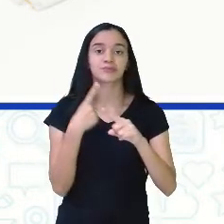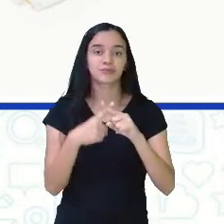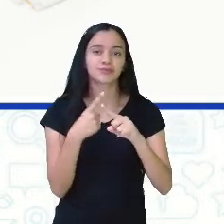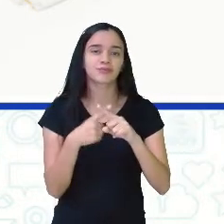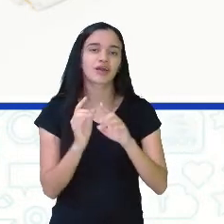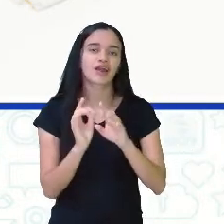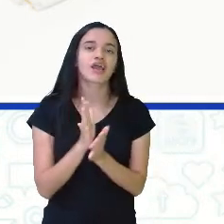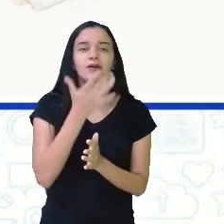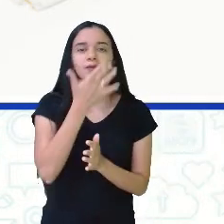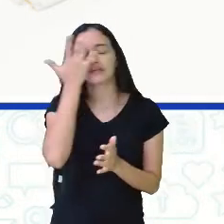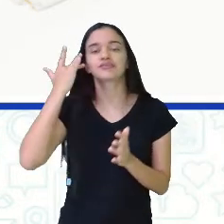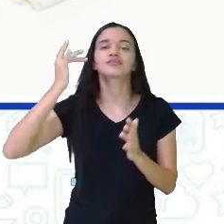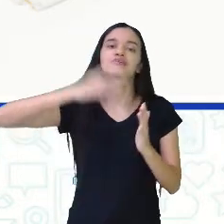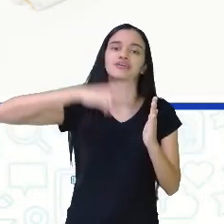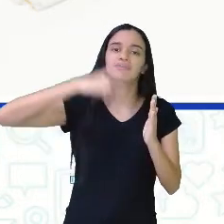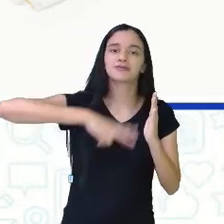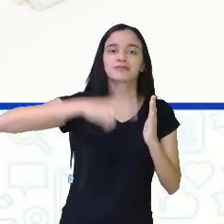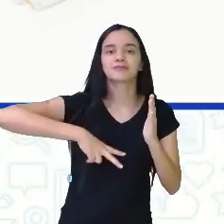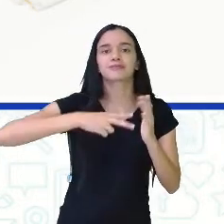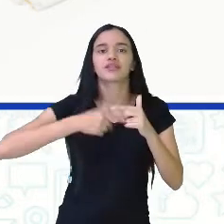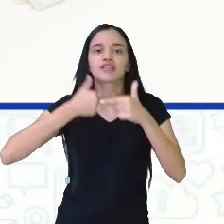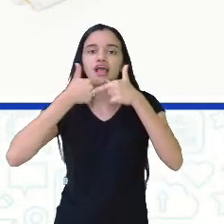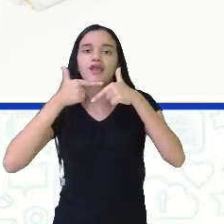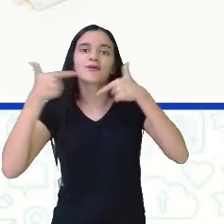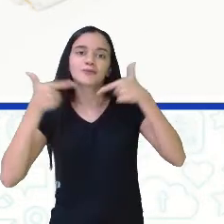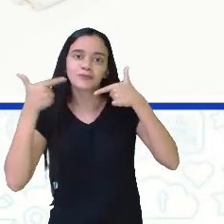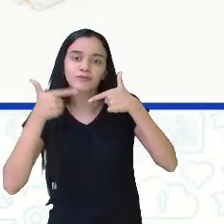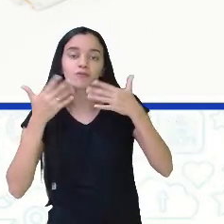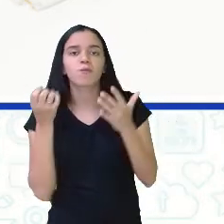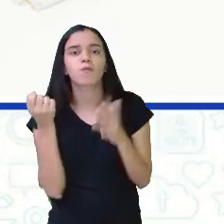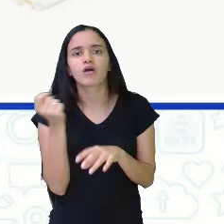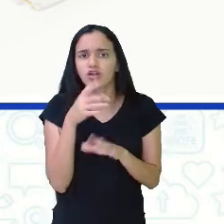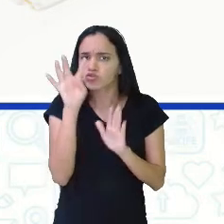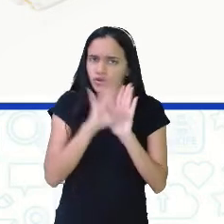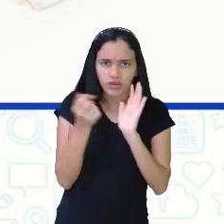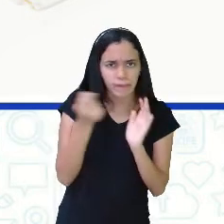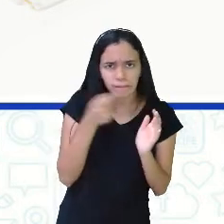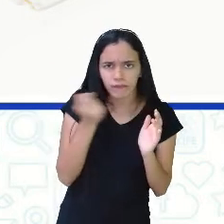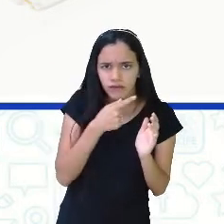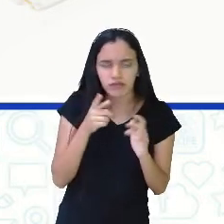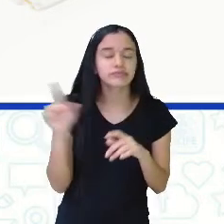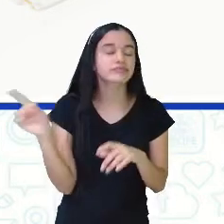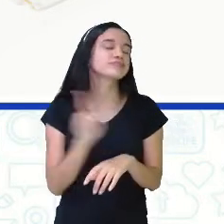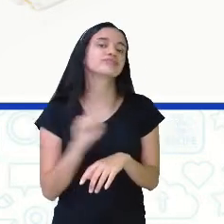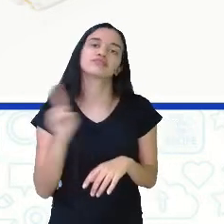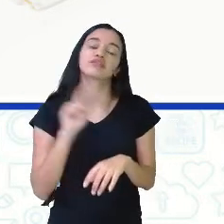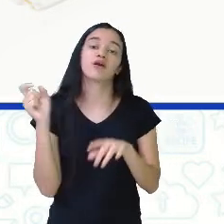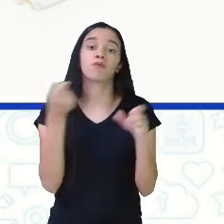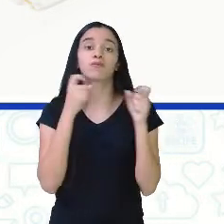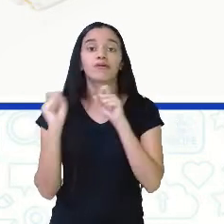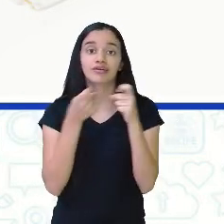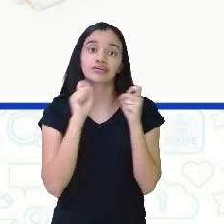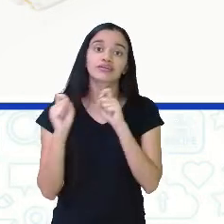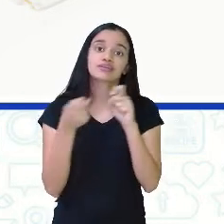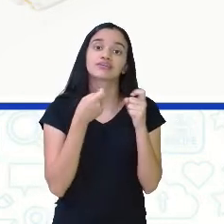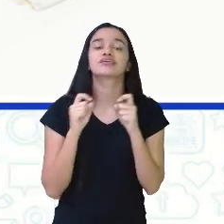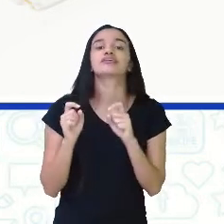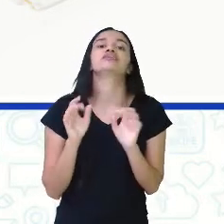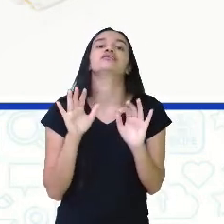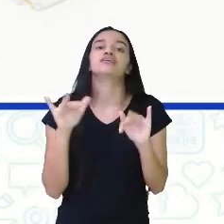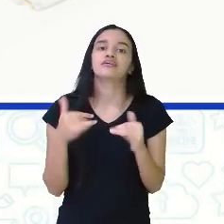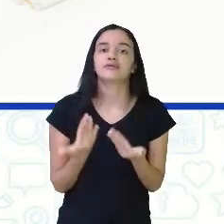leitor. Pode ter humor, mas não é um texto de piada. Você pode ter um humor, uma crítica, uma coisa